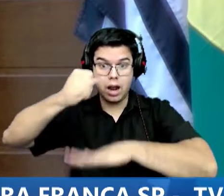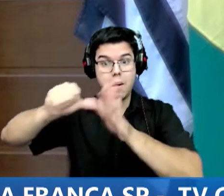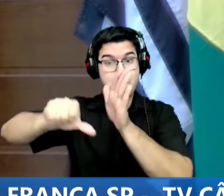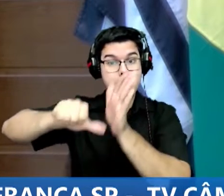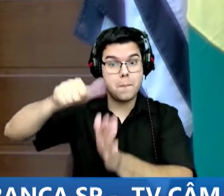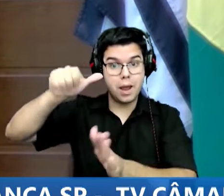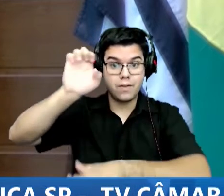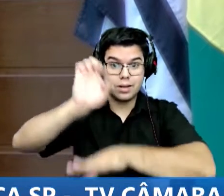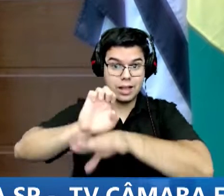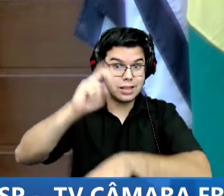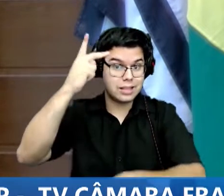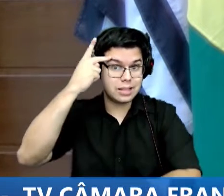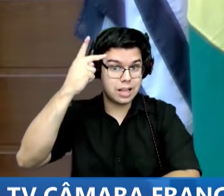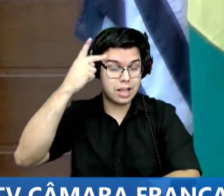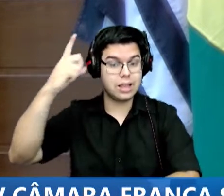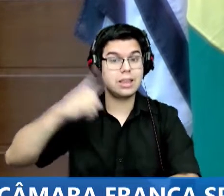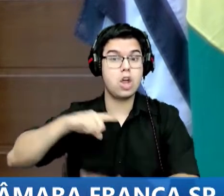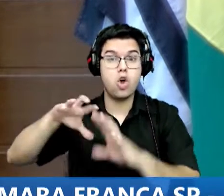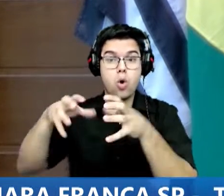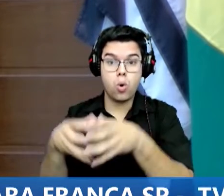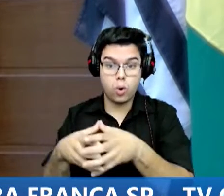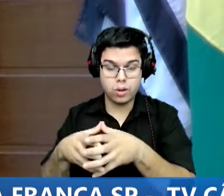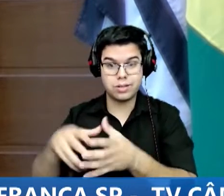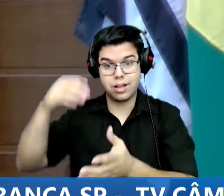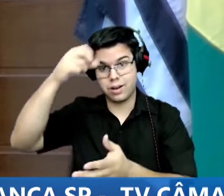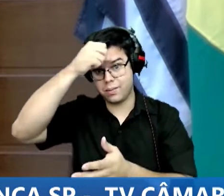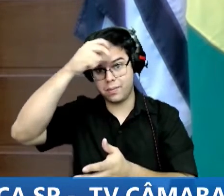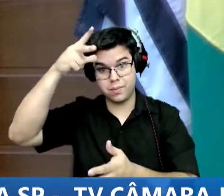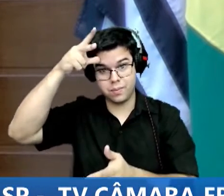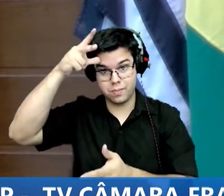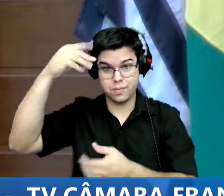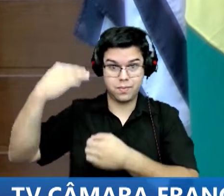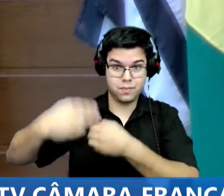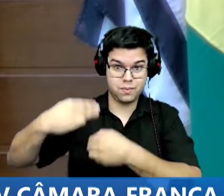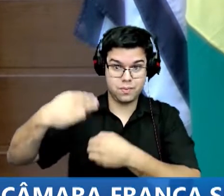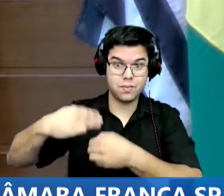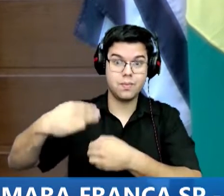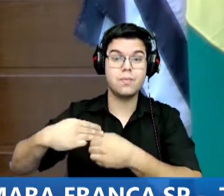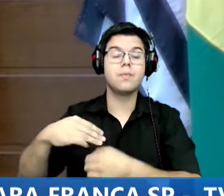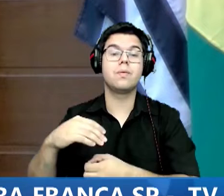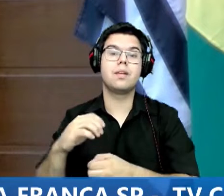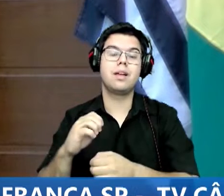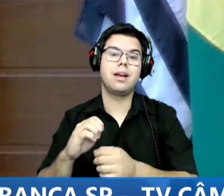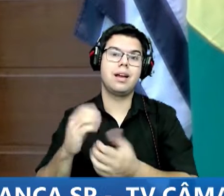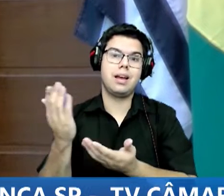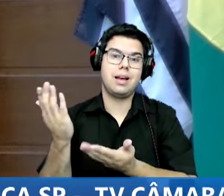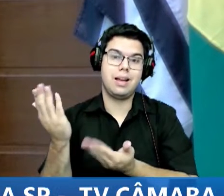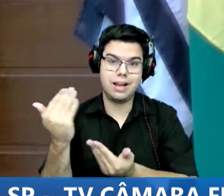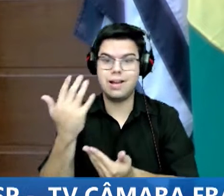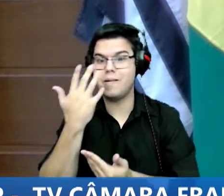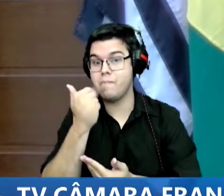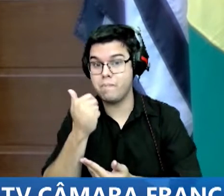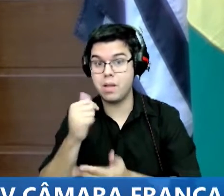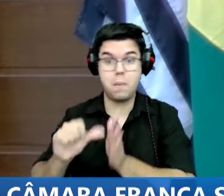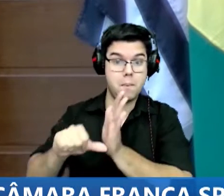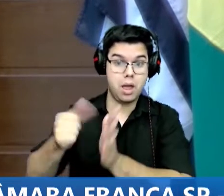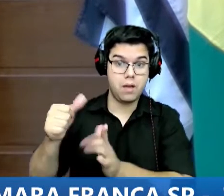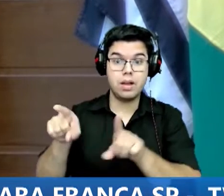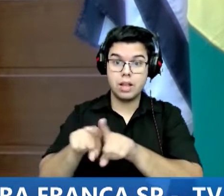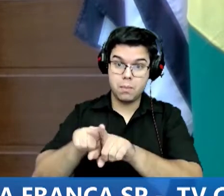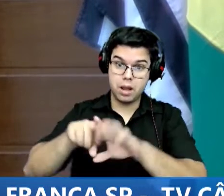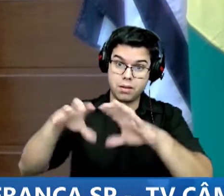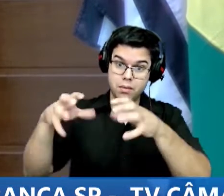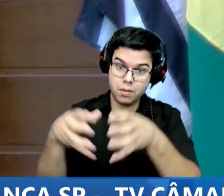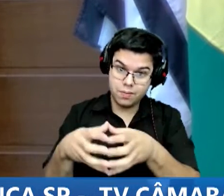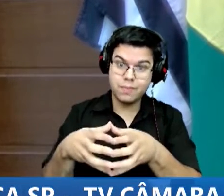um Conselho Municipal dos Direitos da Criança e do Adolescente, a primeira cidade a instalar o Conselho Tutelar, a